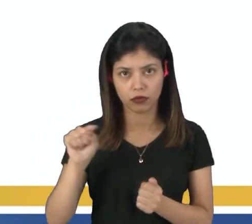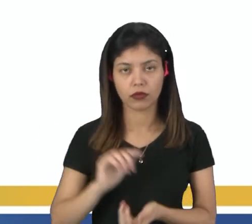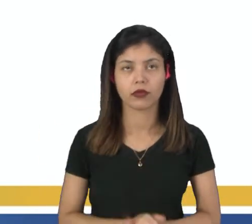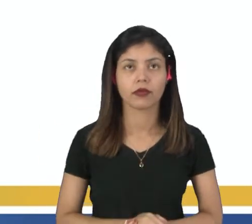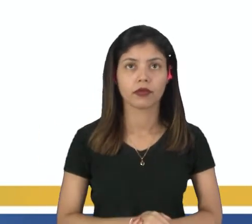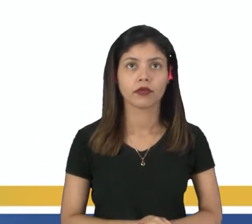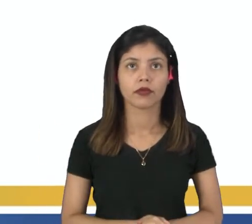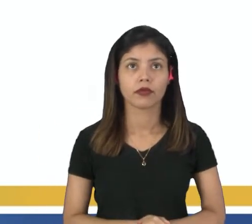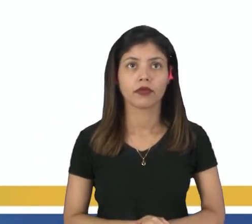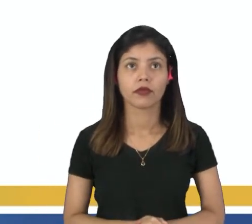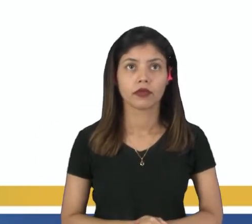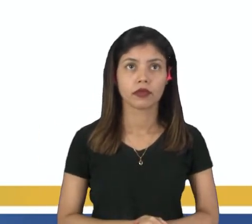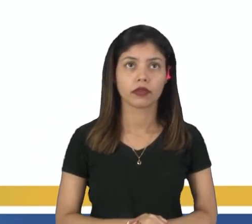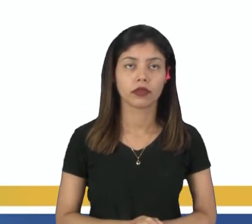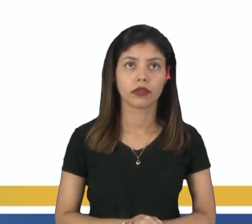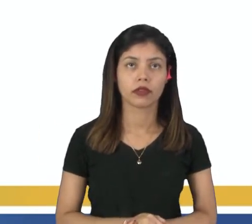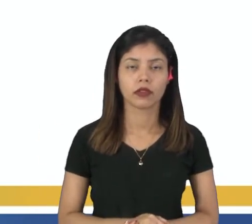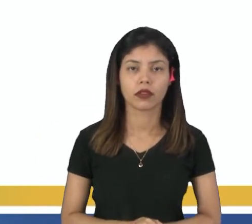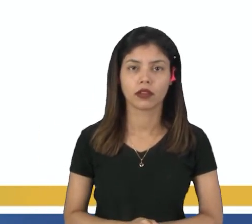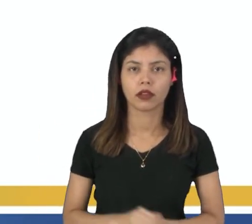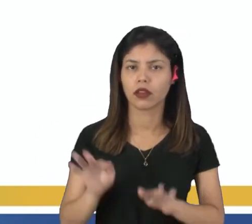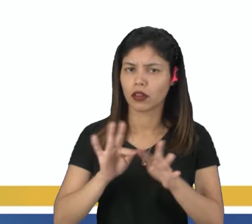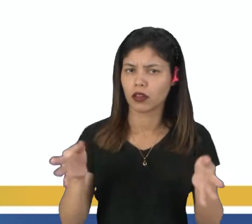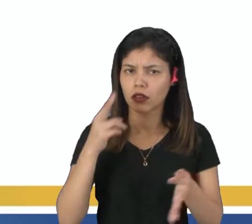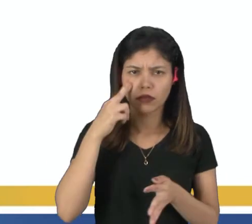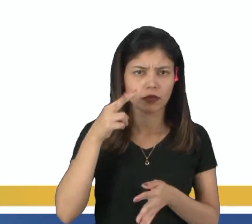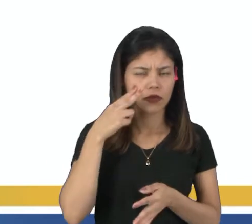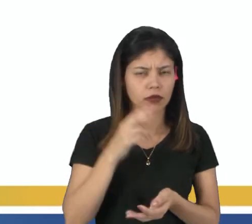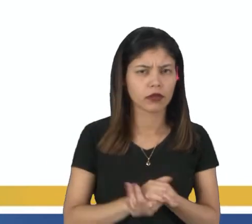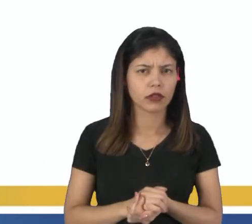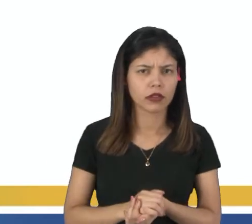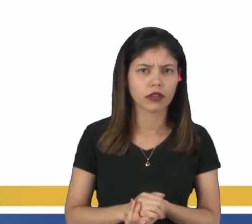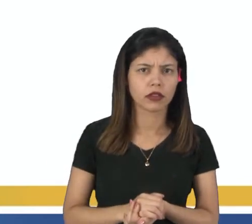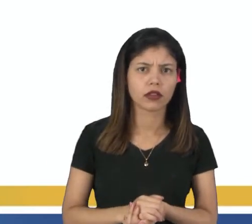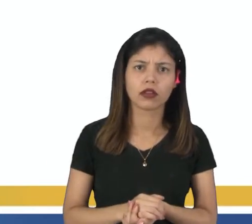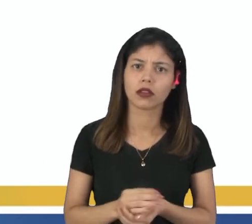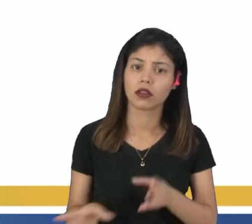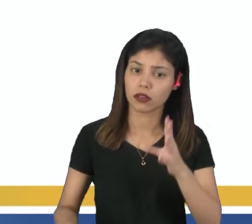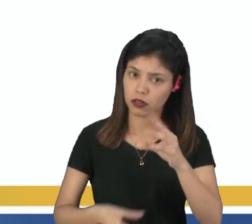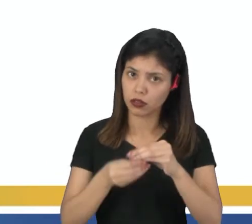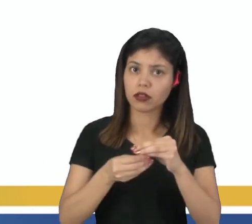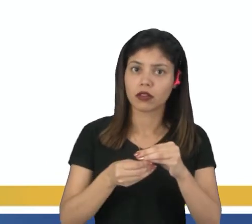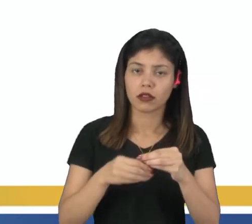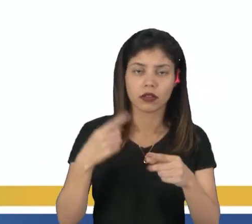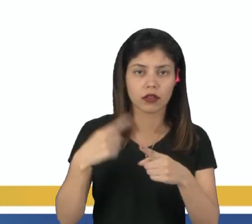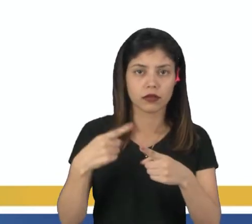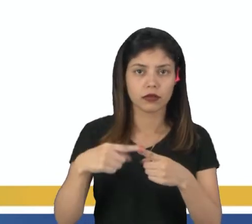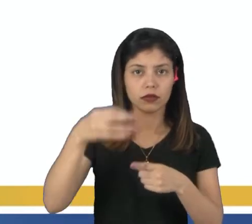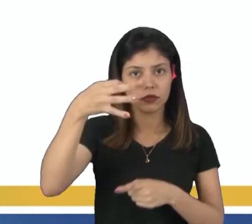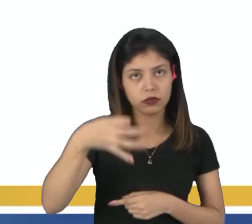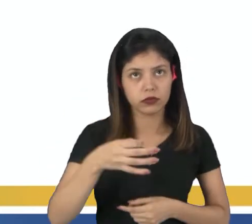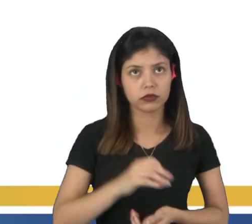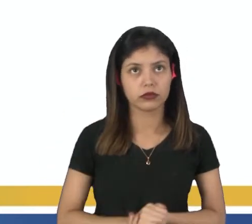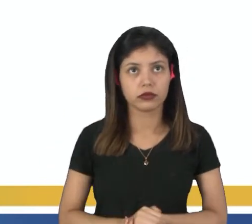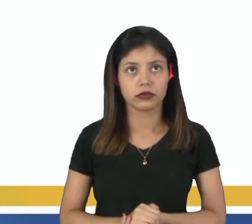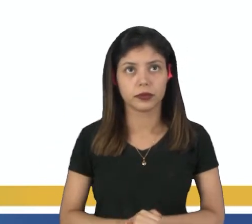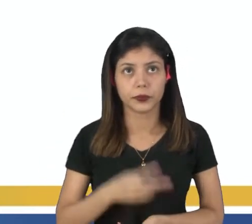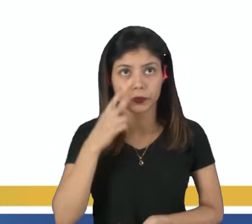circunflexo. Vamos observar as frases e vamos colocar aqui o porquê correto. Vamos lá.